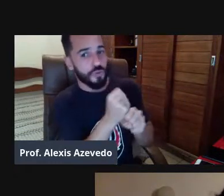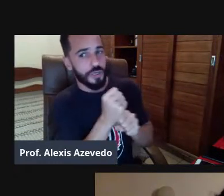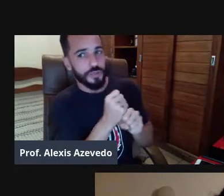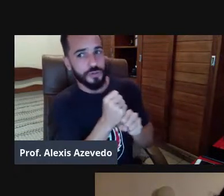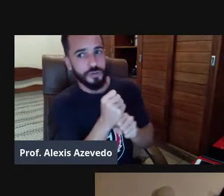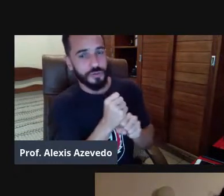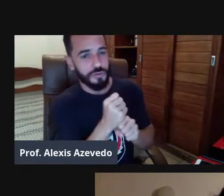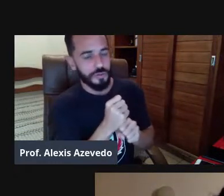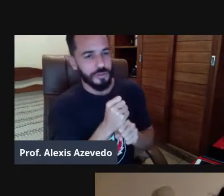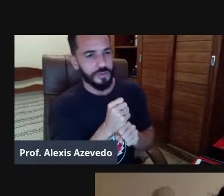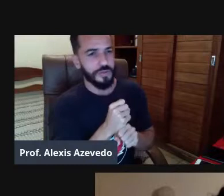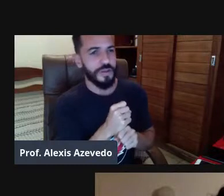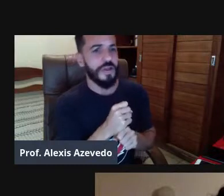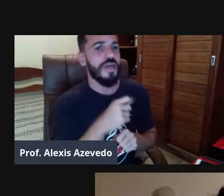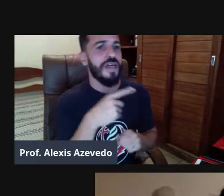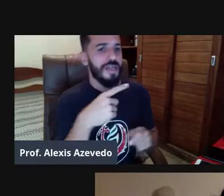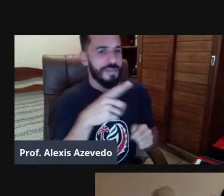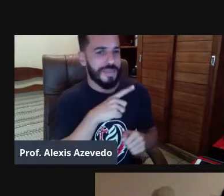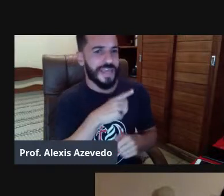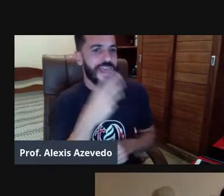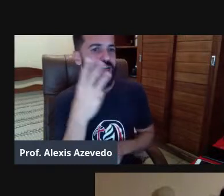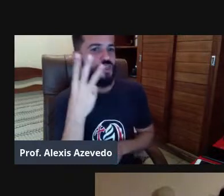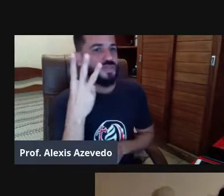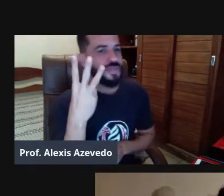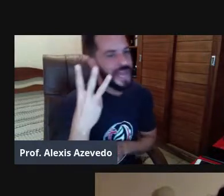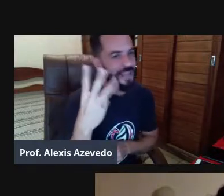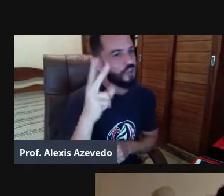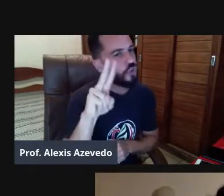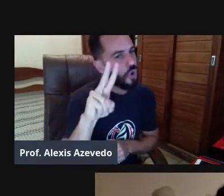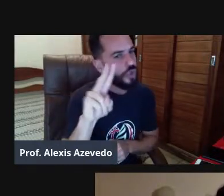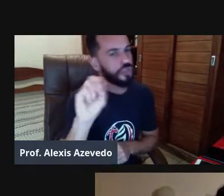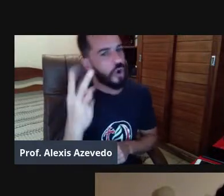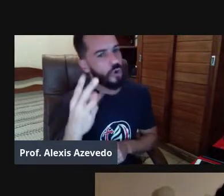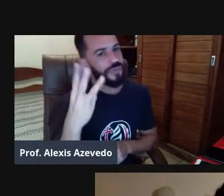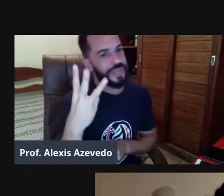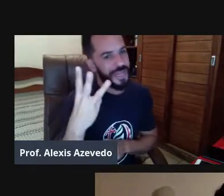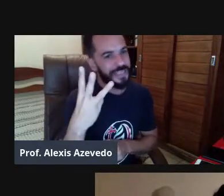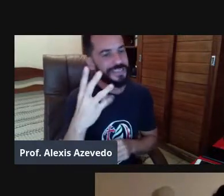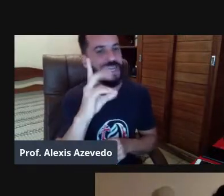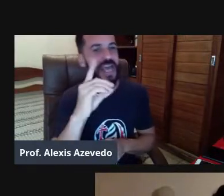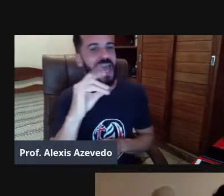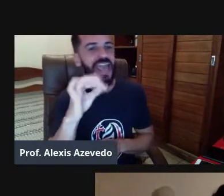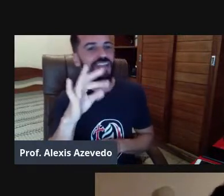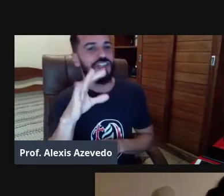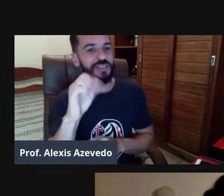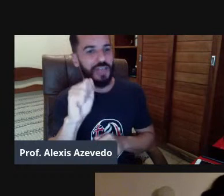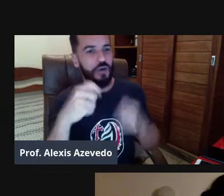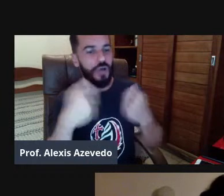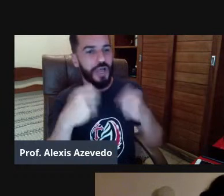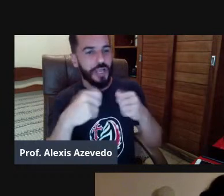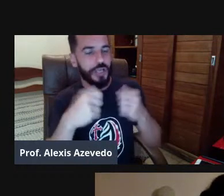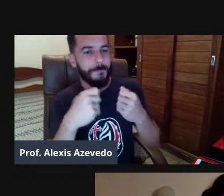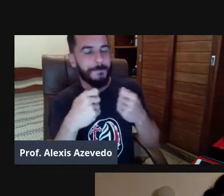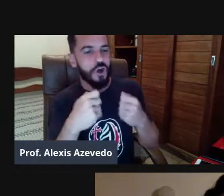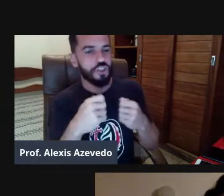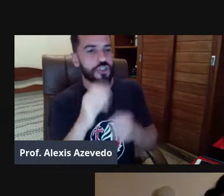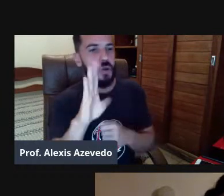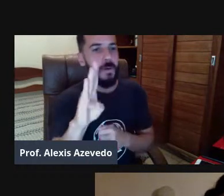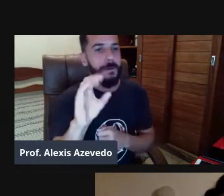por volta de 2-3 editais que fornecem bolsa de pesquisa com duração de um